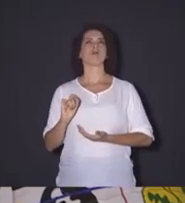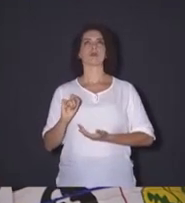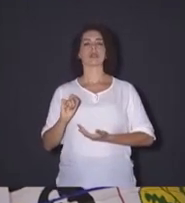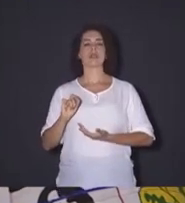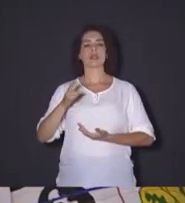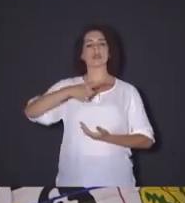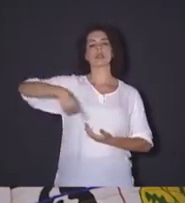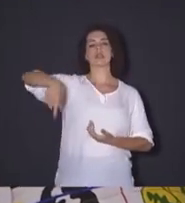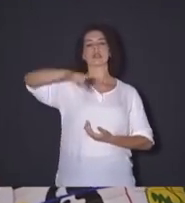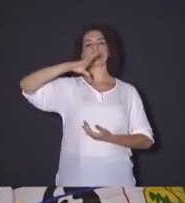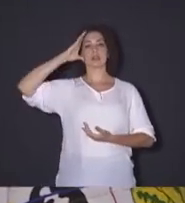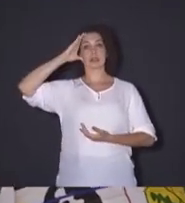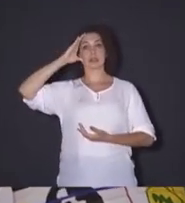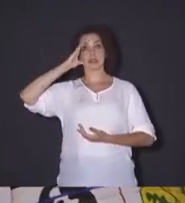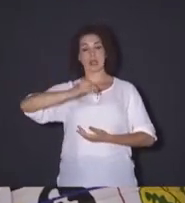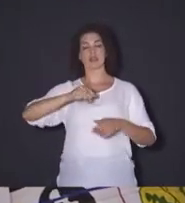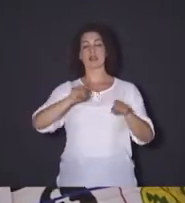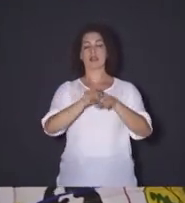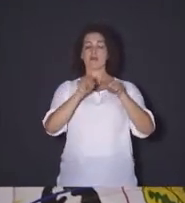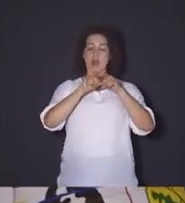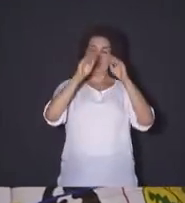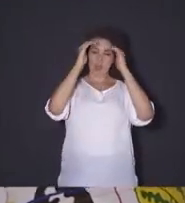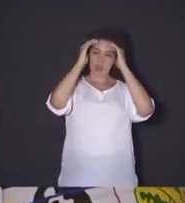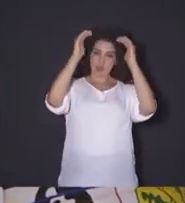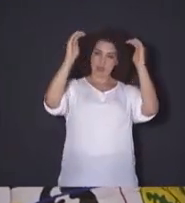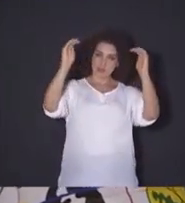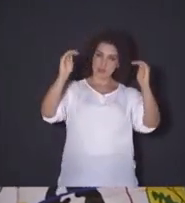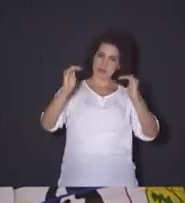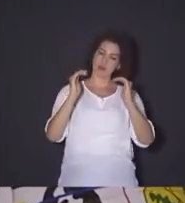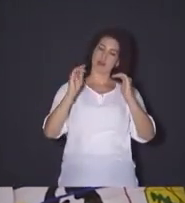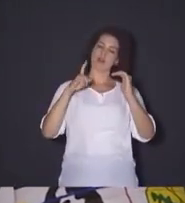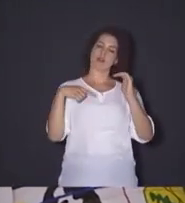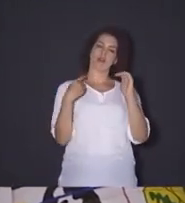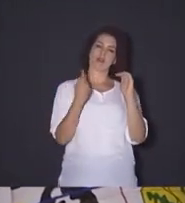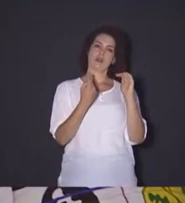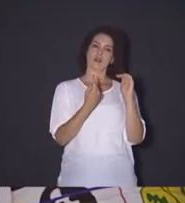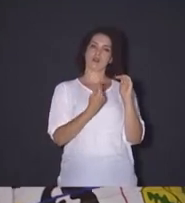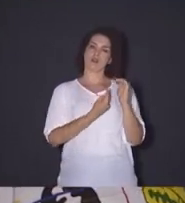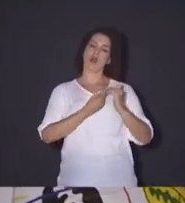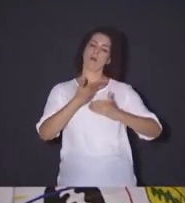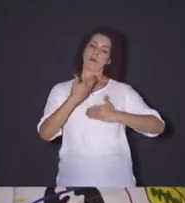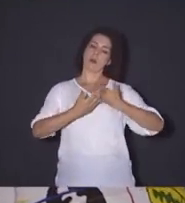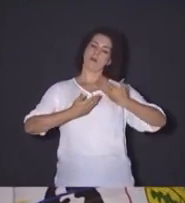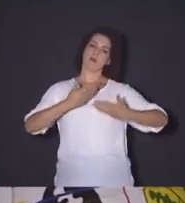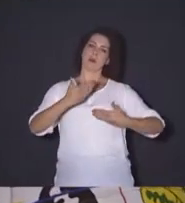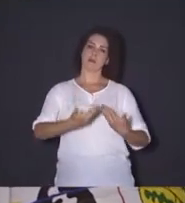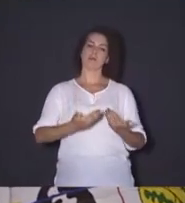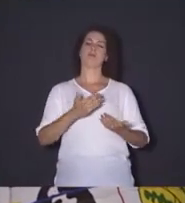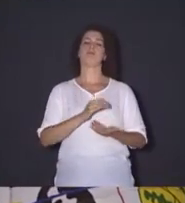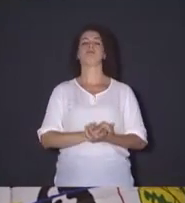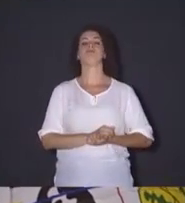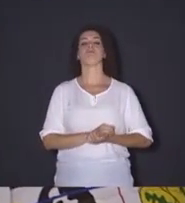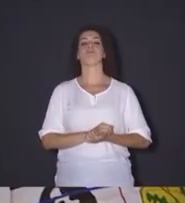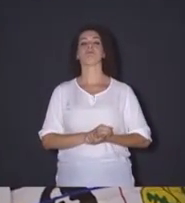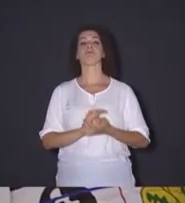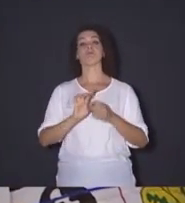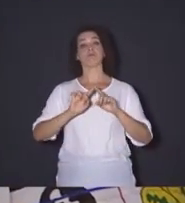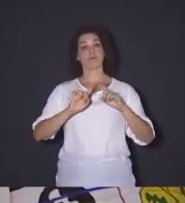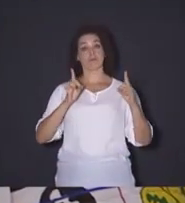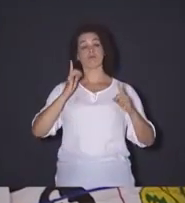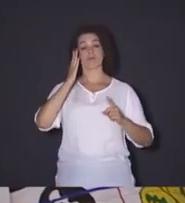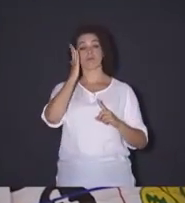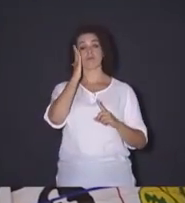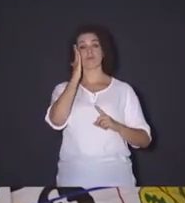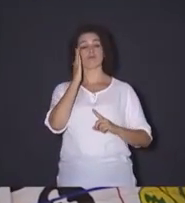compreendidas e respeitada ao longo do do tempo sendo que a gente sabe que